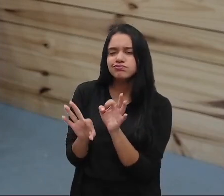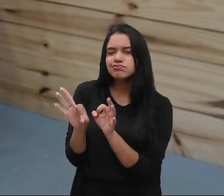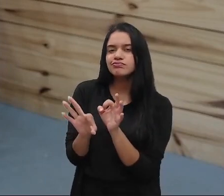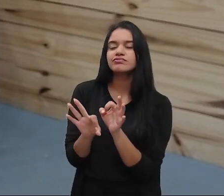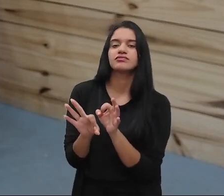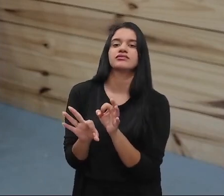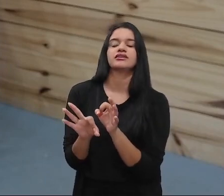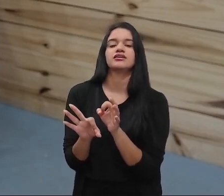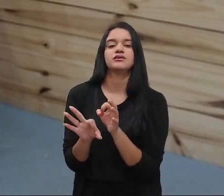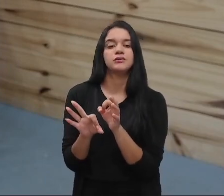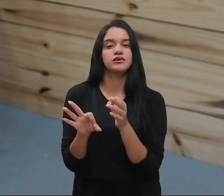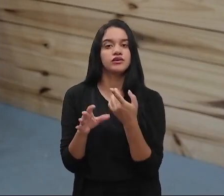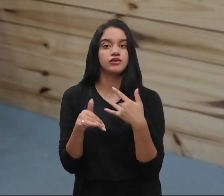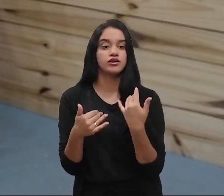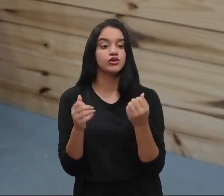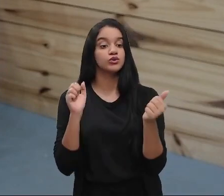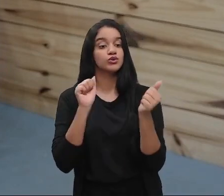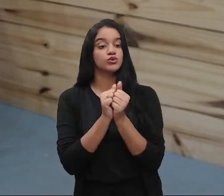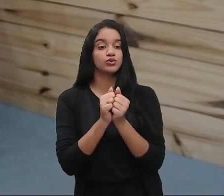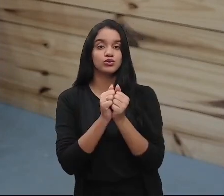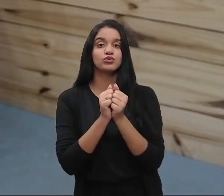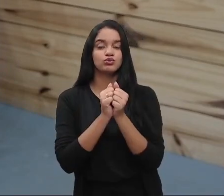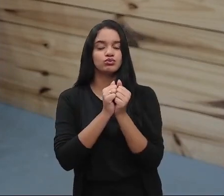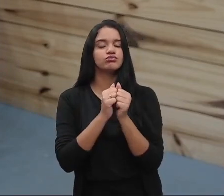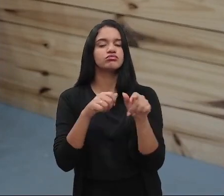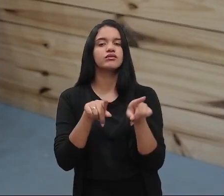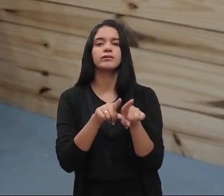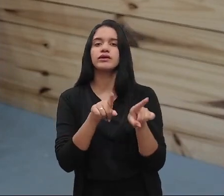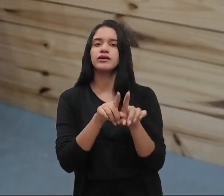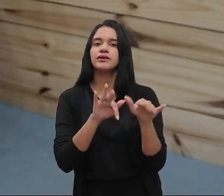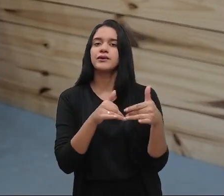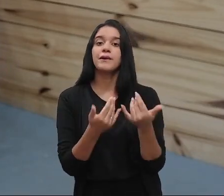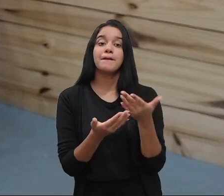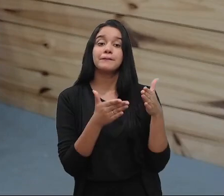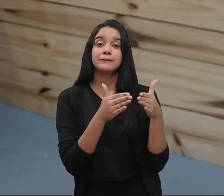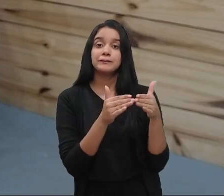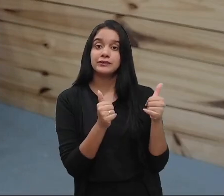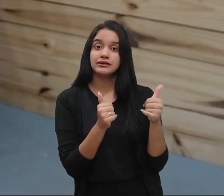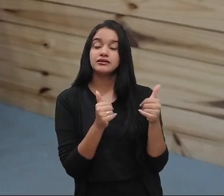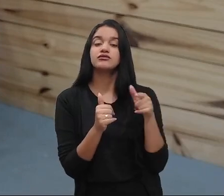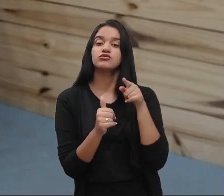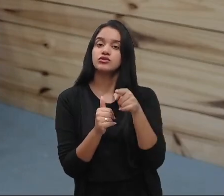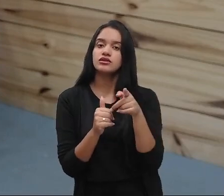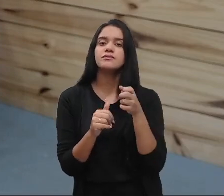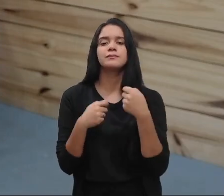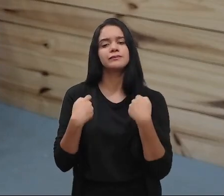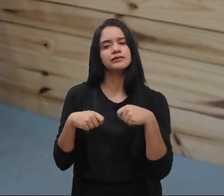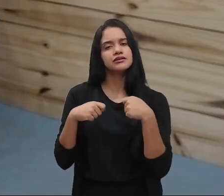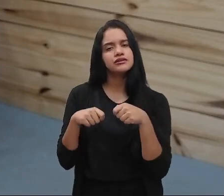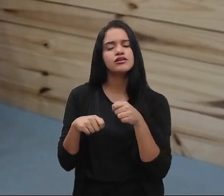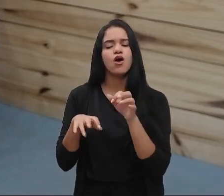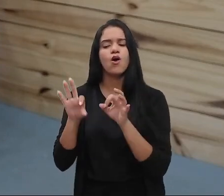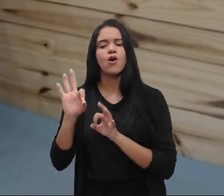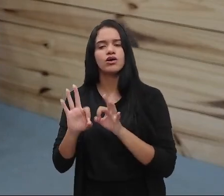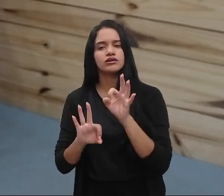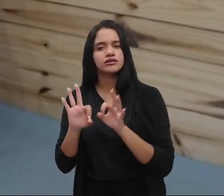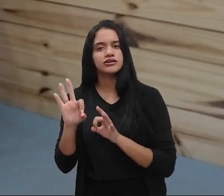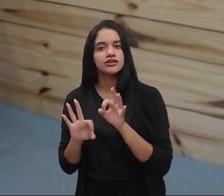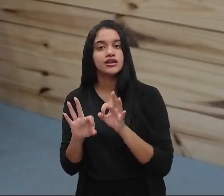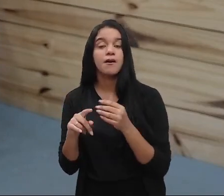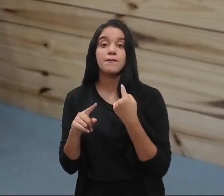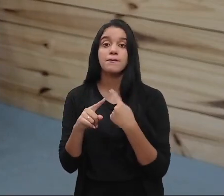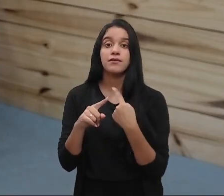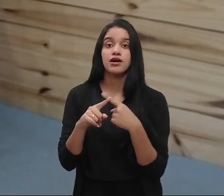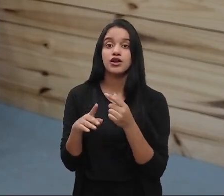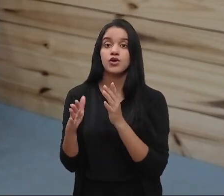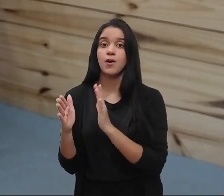não adianta, juntamente com o solicitante, o demandante, porque você precisa amarrar tudo direitinho, porque o processo de seleção, ele